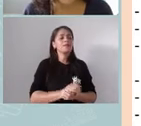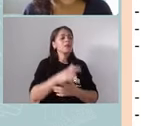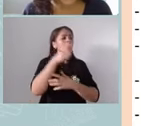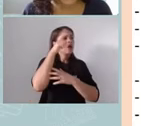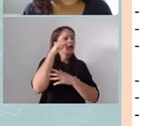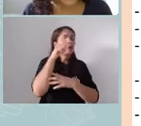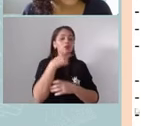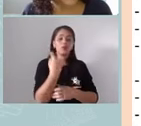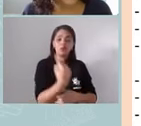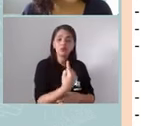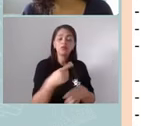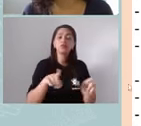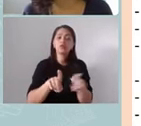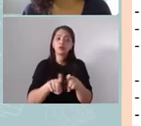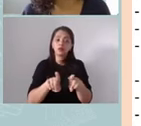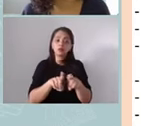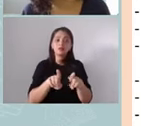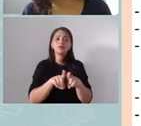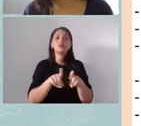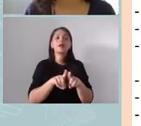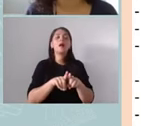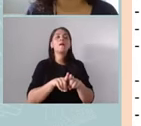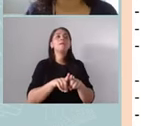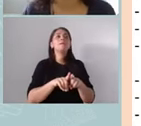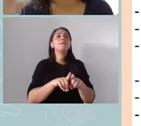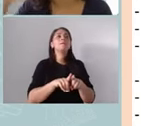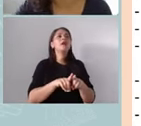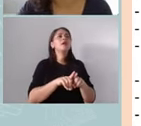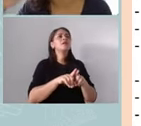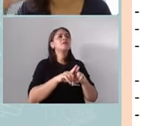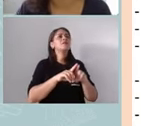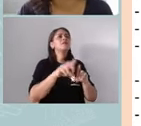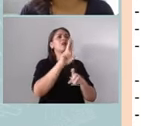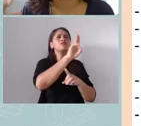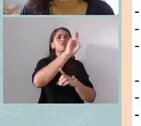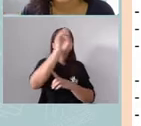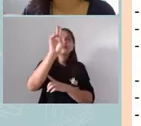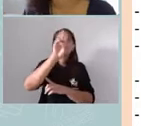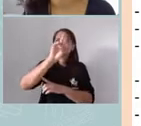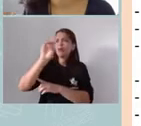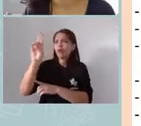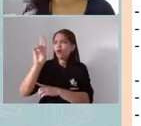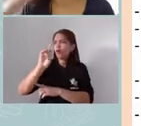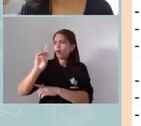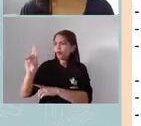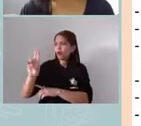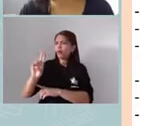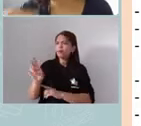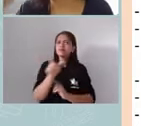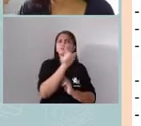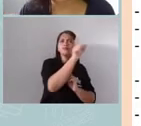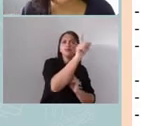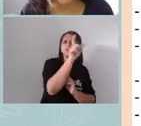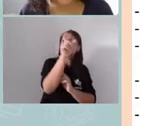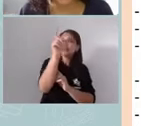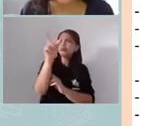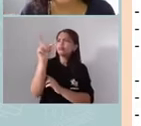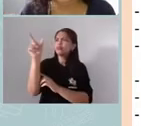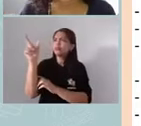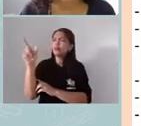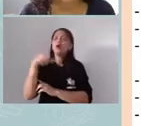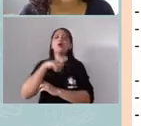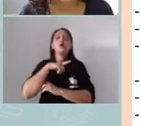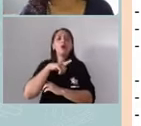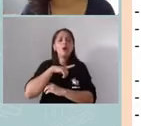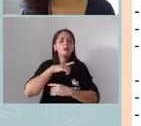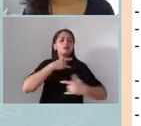também se atentarem a esses termos, a essas palavrinhas que têm sempre aparecido aí, né, tanto na mídia, agora com